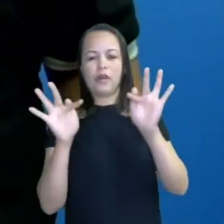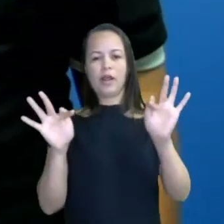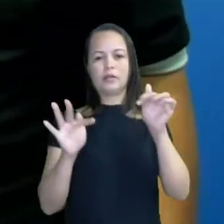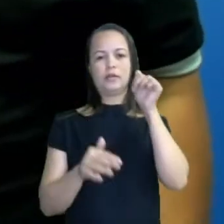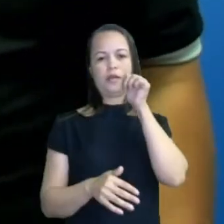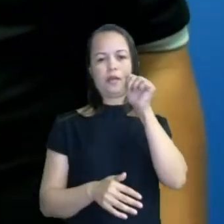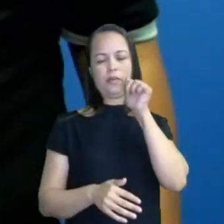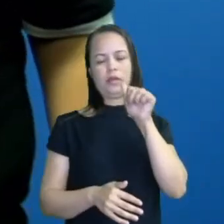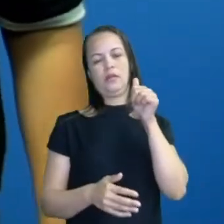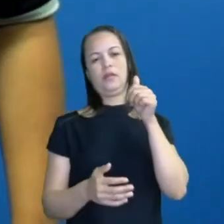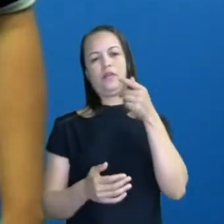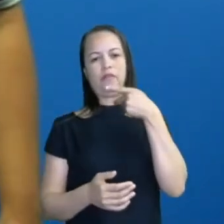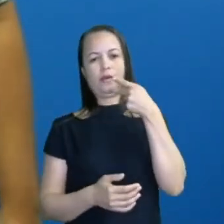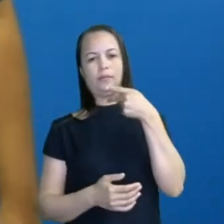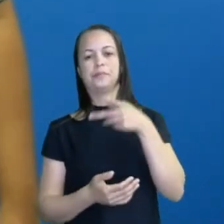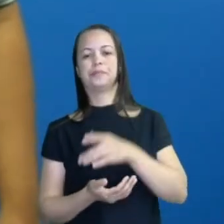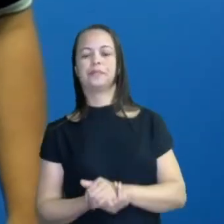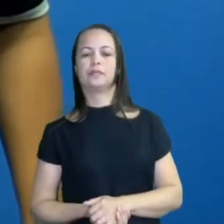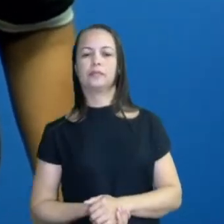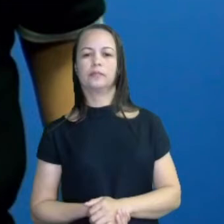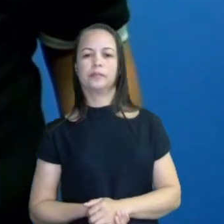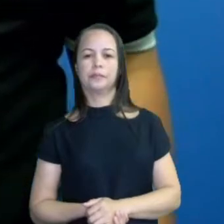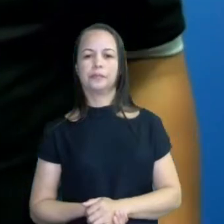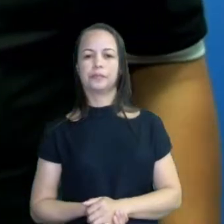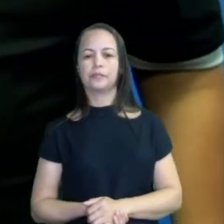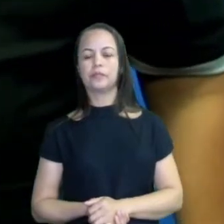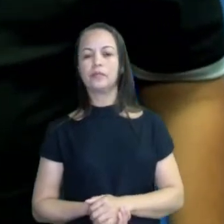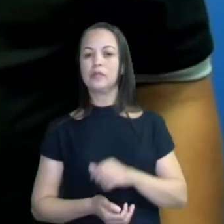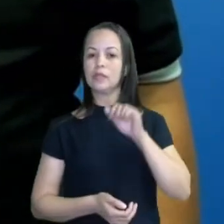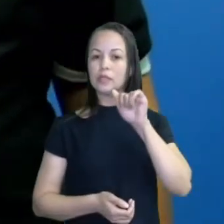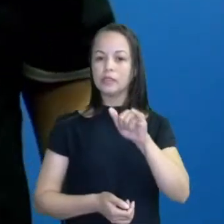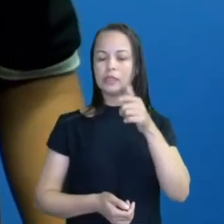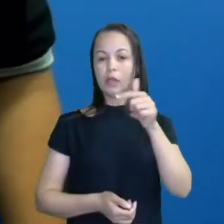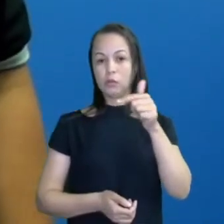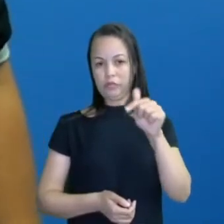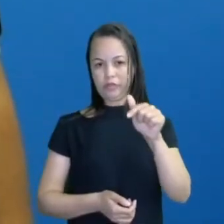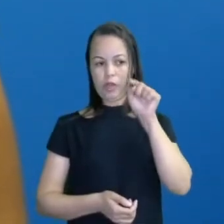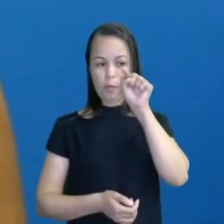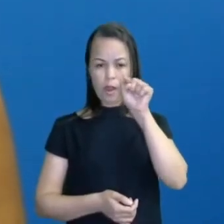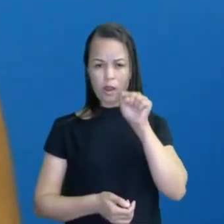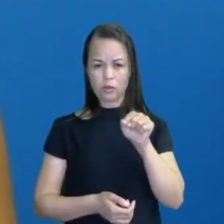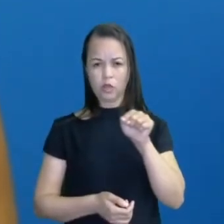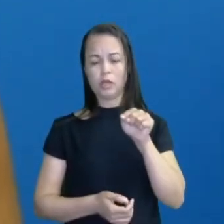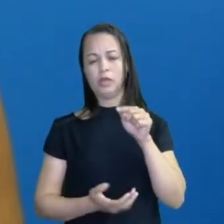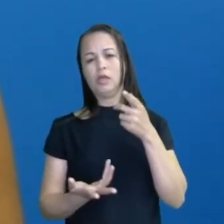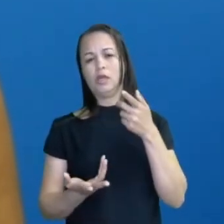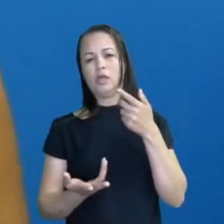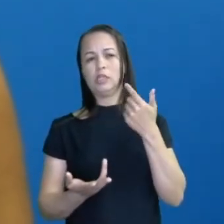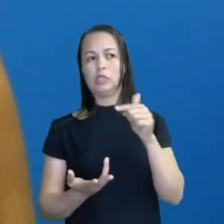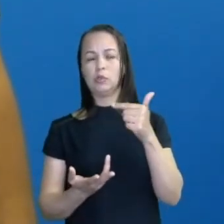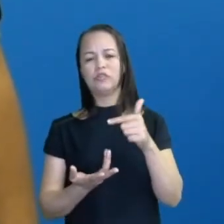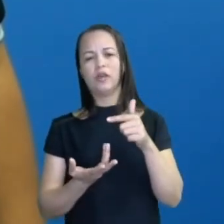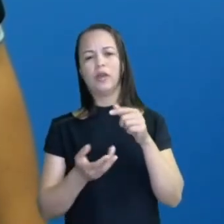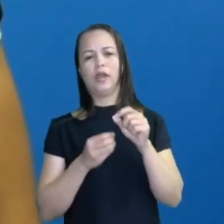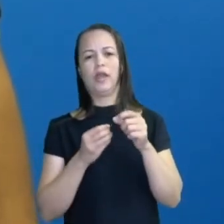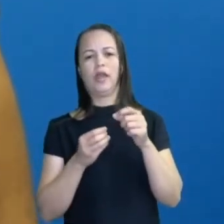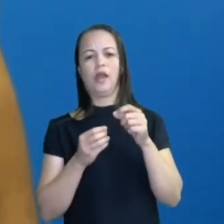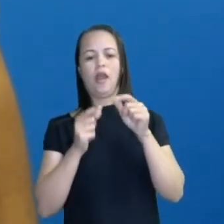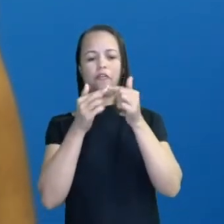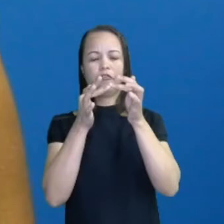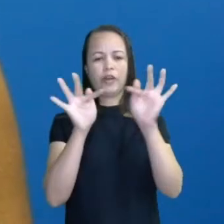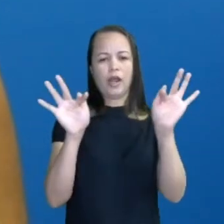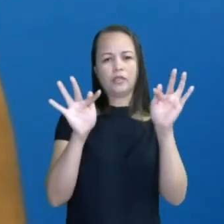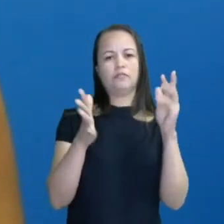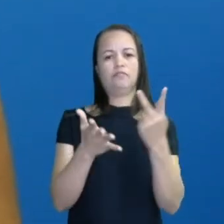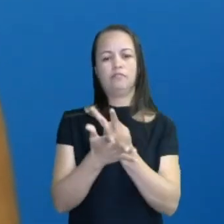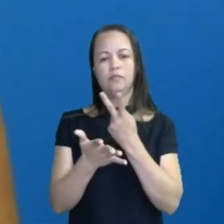falar. Certo? Se não tivesse os 2 pontos, sua frase estaria errada. Por